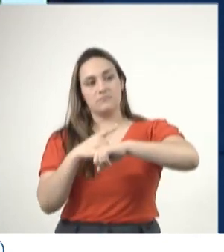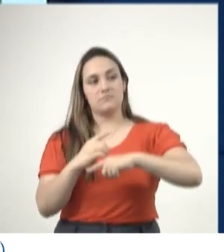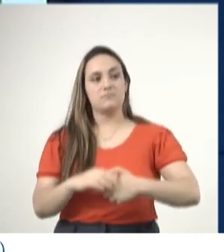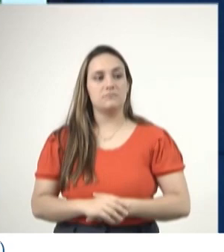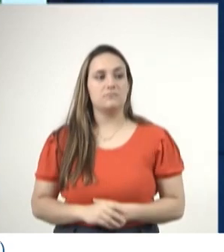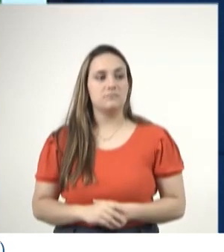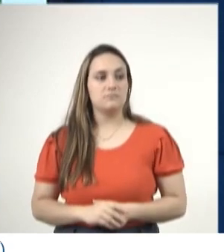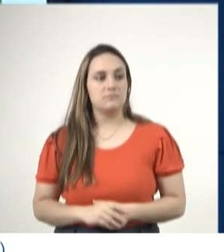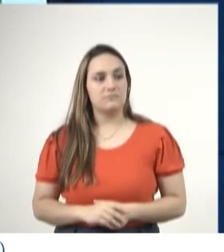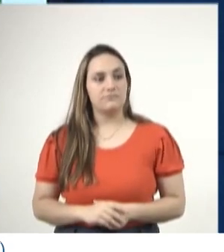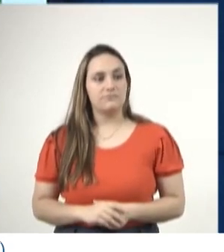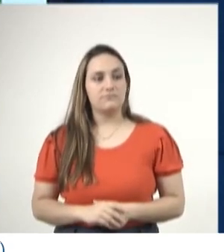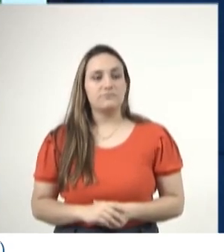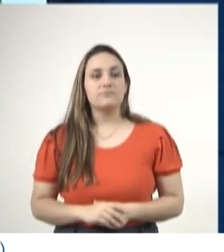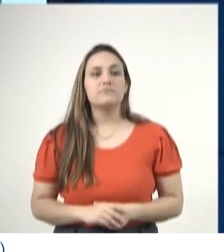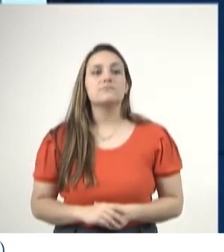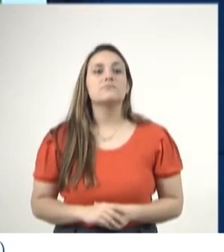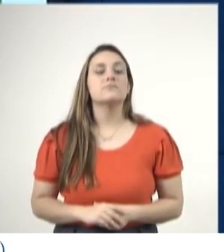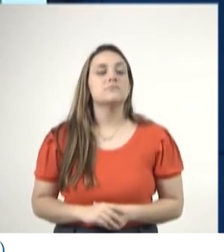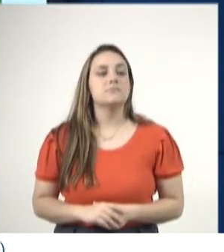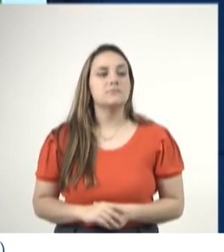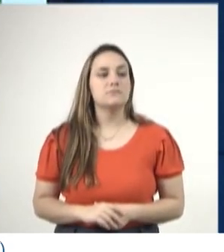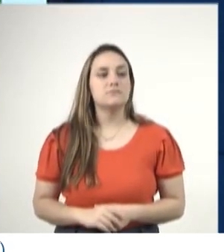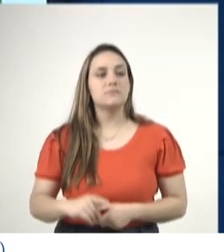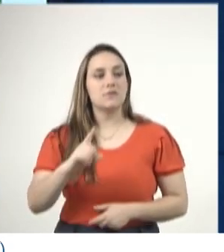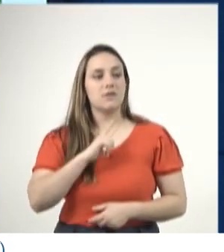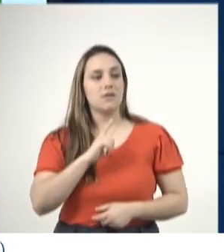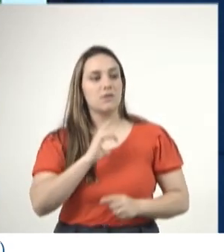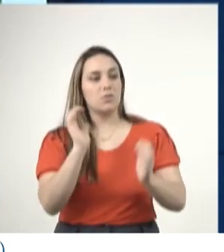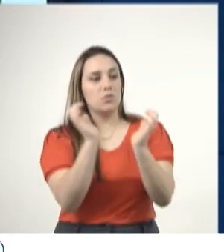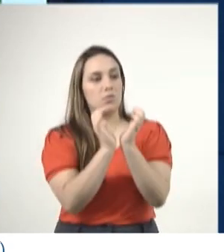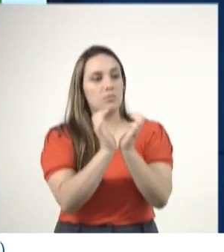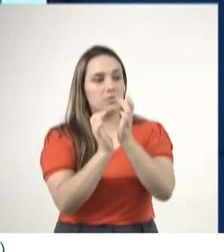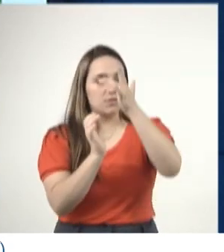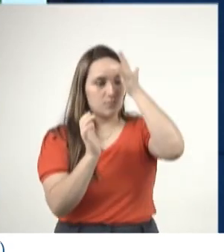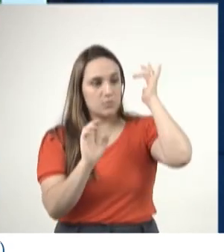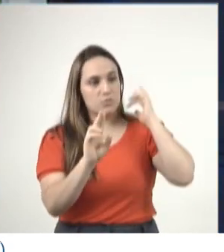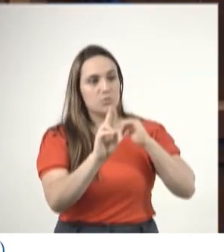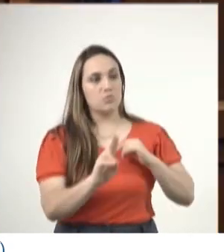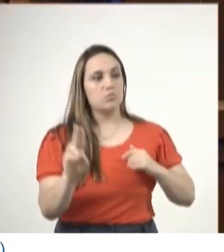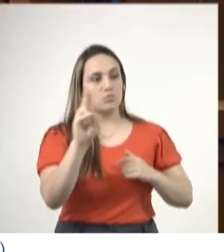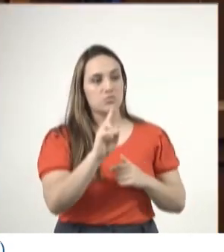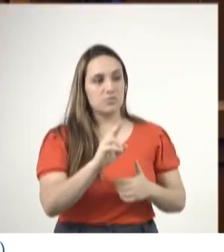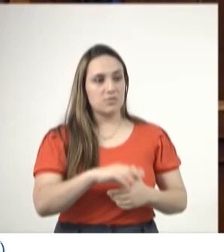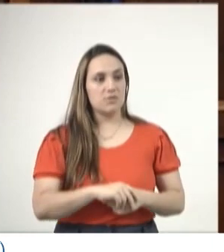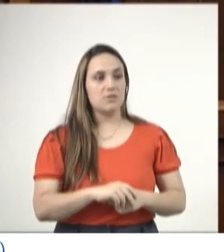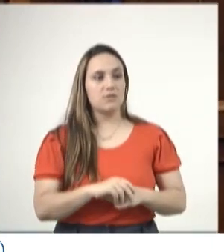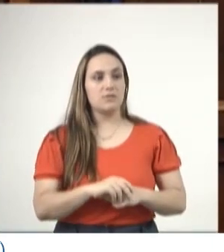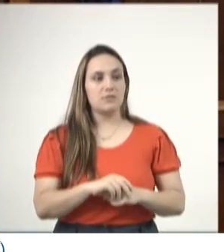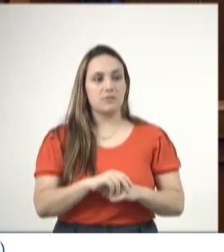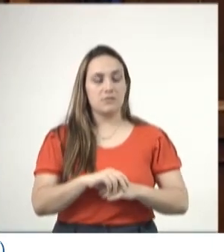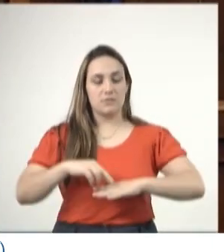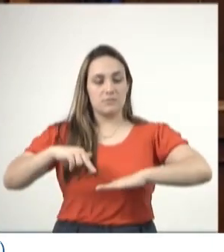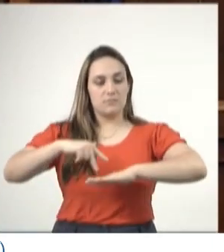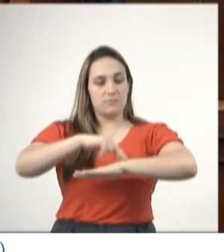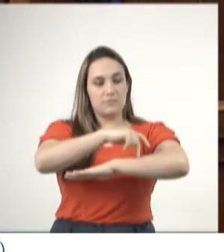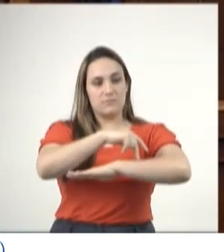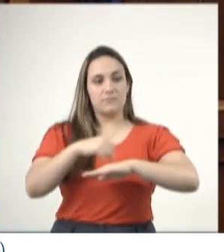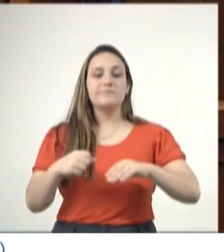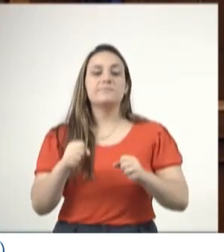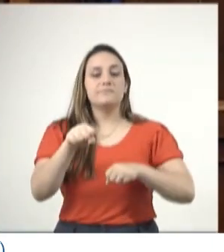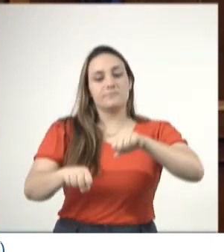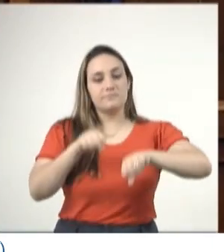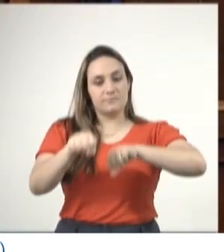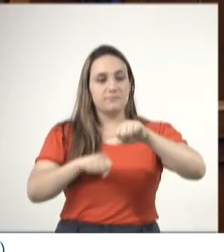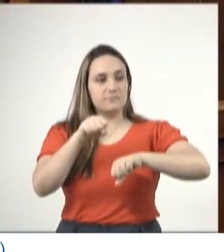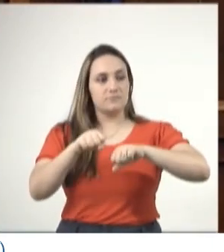mais sobre segurança no trânsito, a gente tem um grupo de usuários vulneráveis. A gente tem pedestre, ciclista e motociclista.